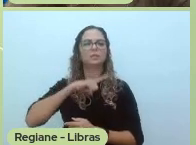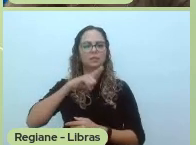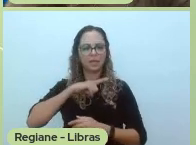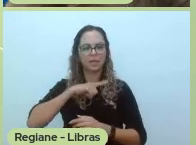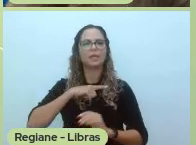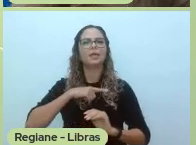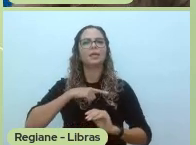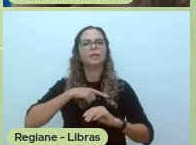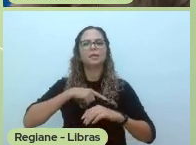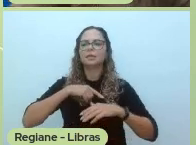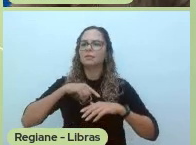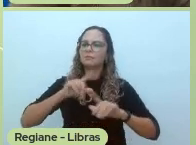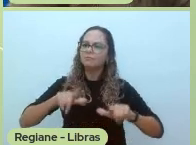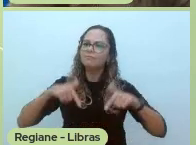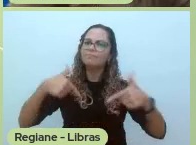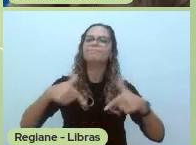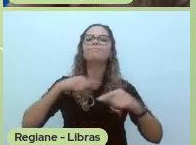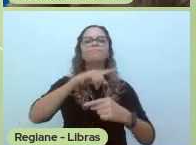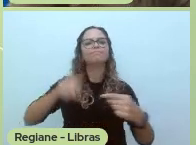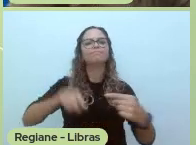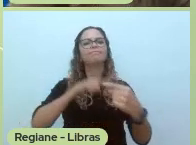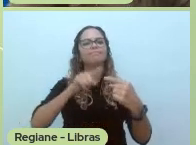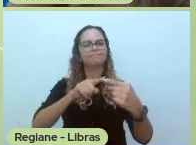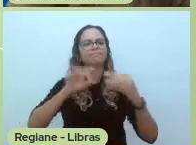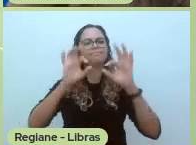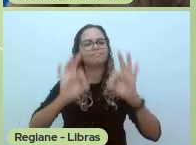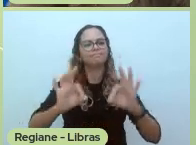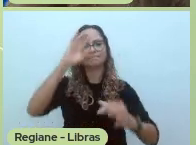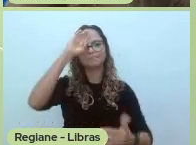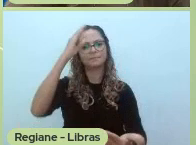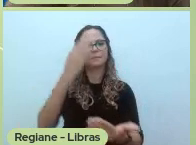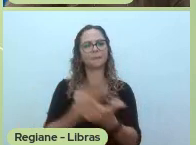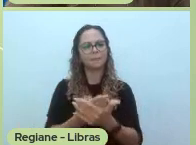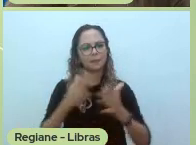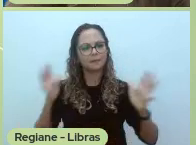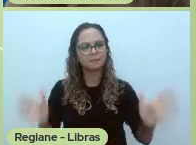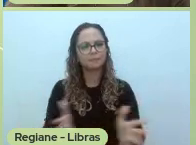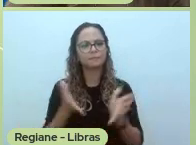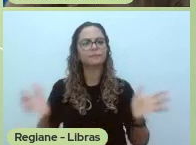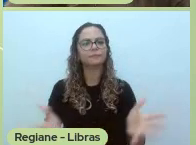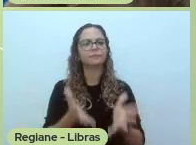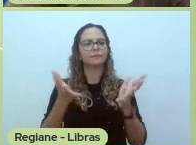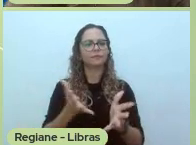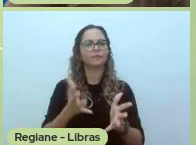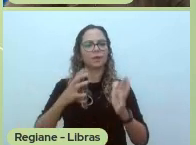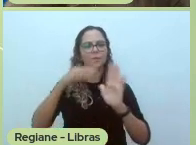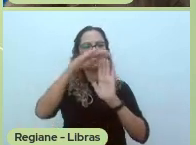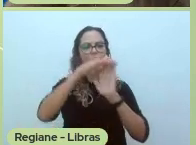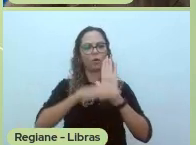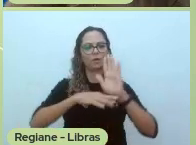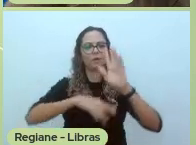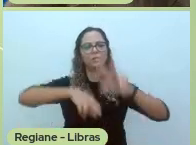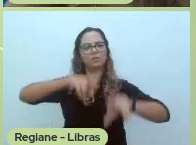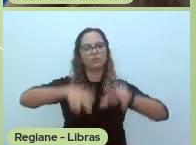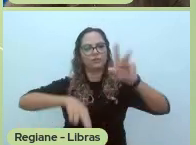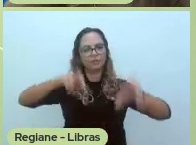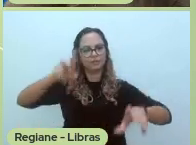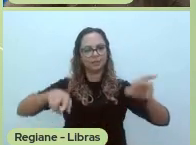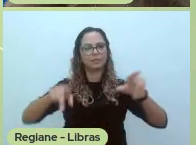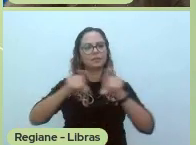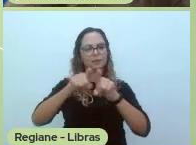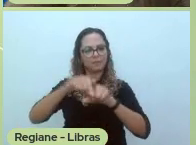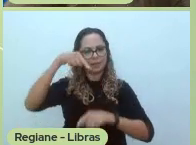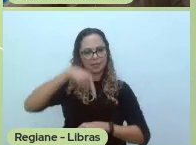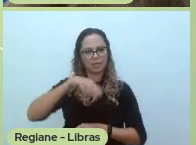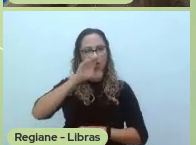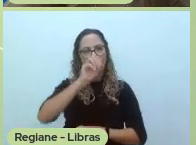a nossa crença e isso fortalece o nosso programa de diversidade. Acho que isso acontece aqui na UE também.